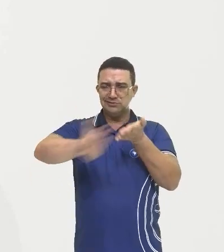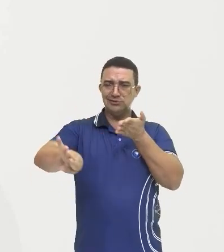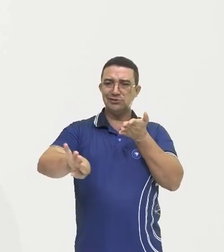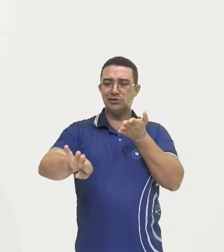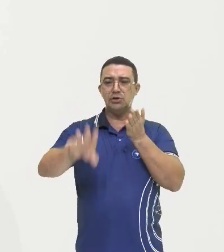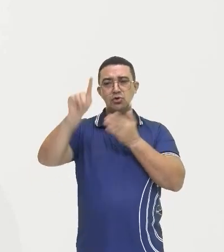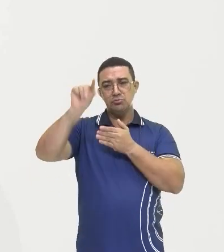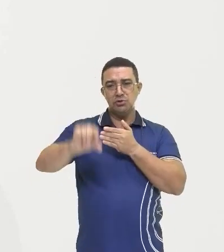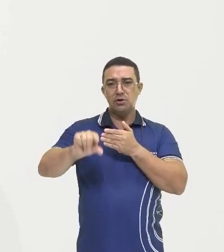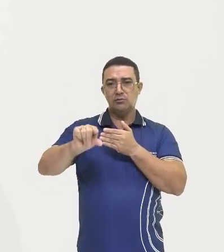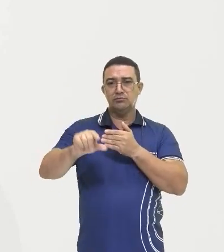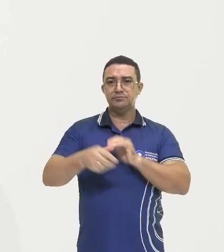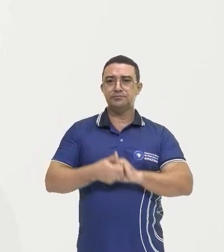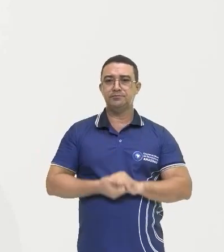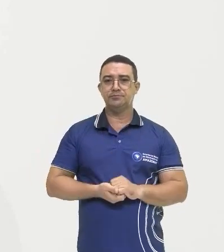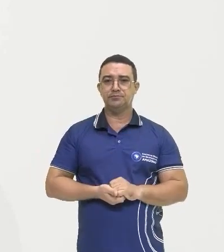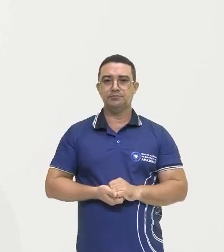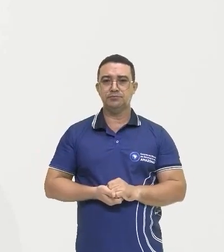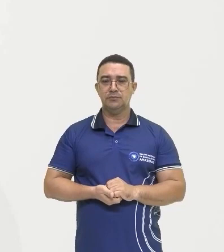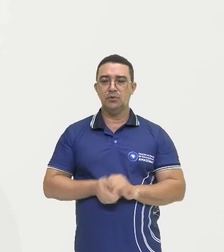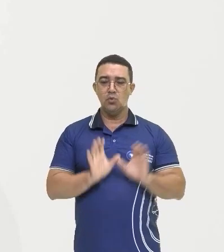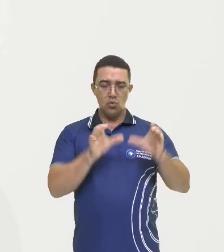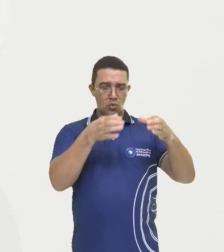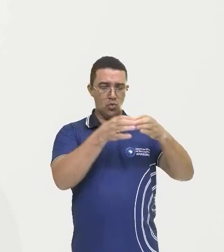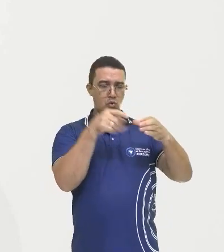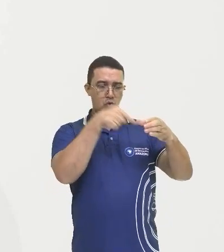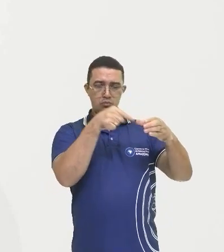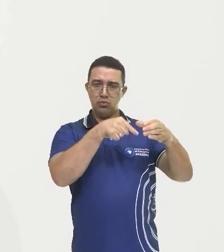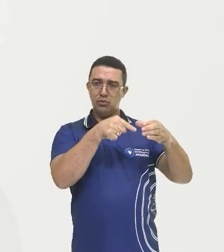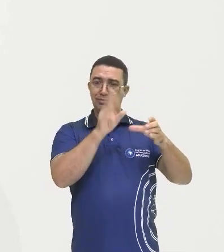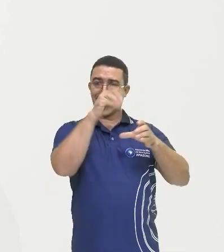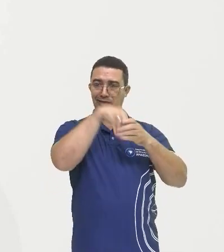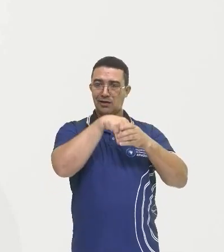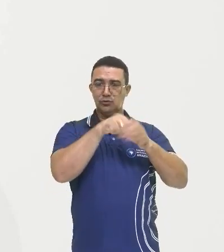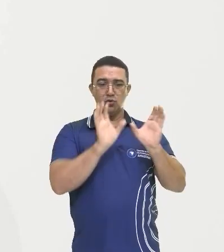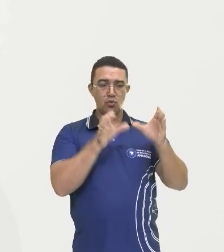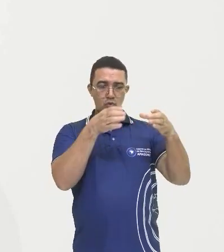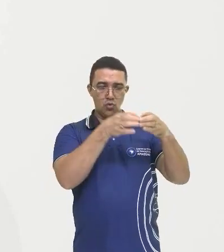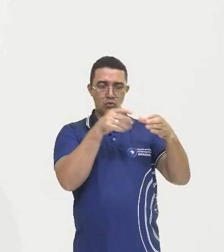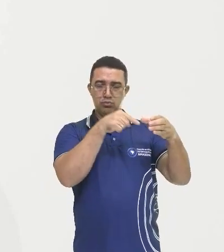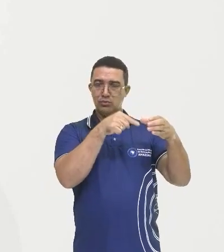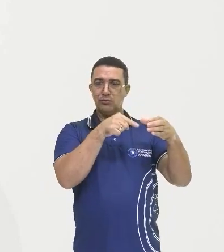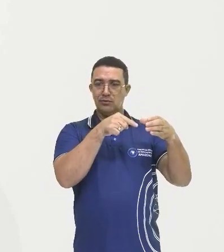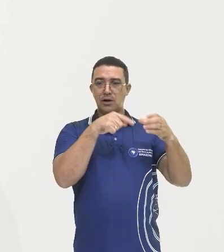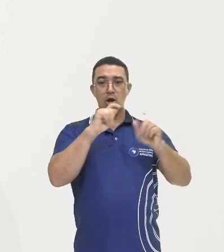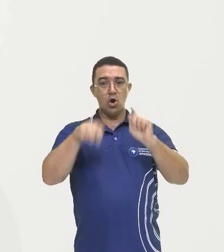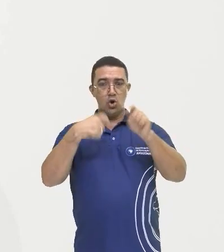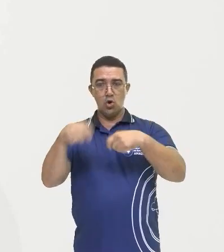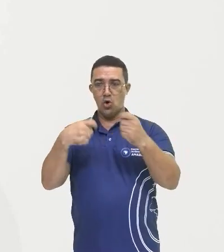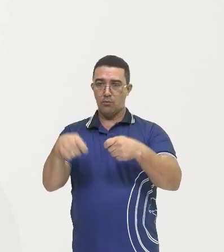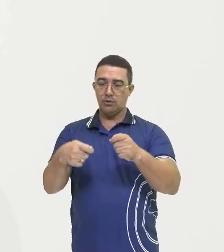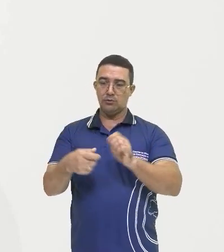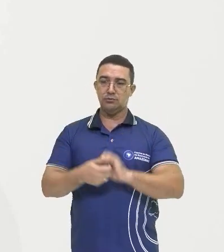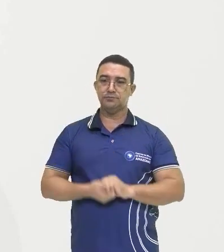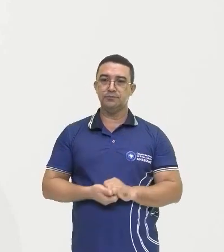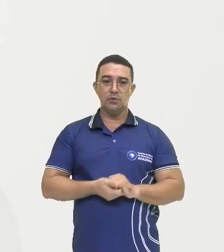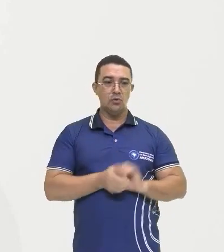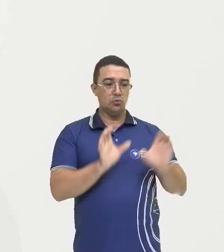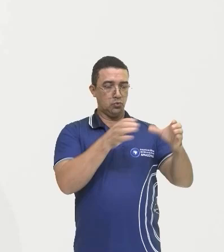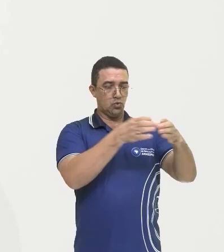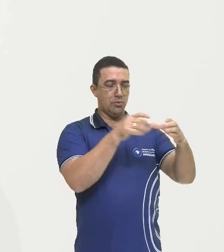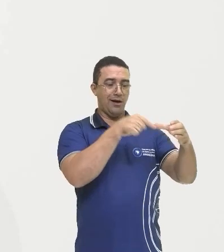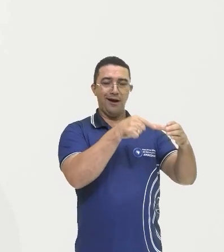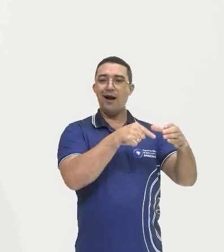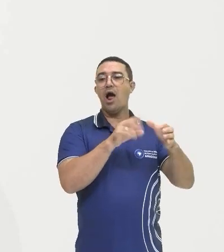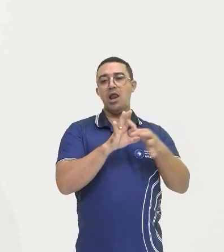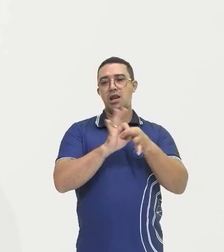alfandegárias entre os países que fazem parte de um determinado bloco econômico, tá certo? Professor,